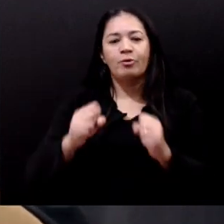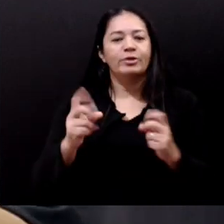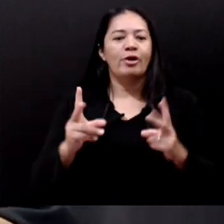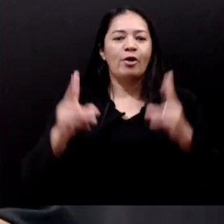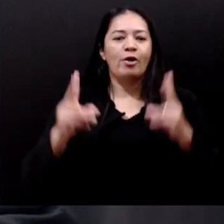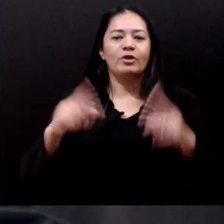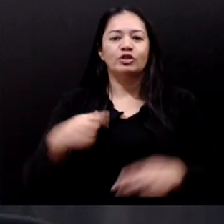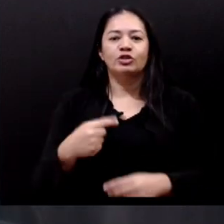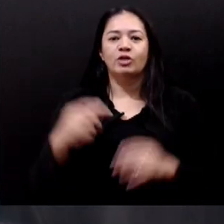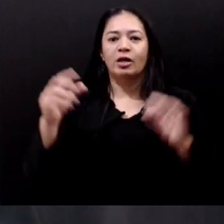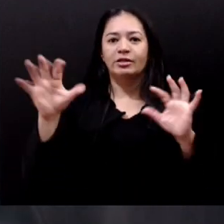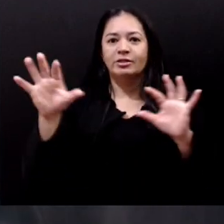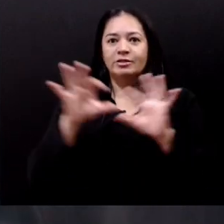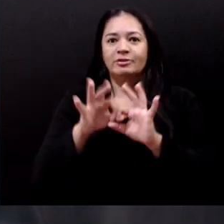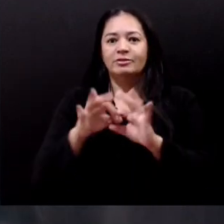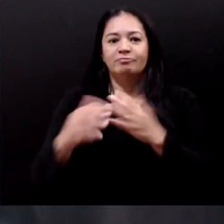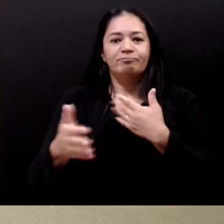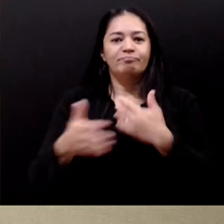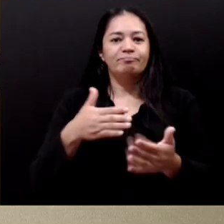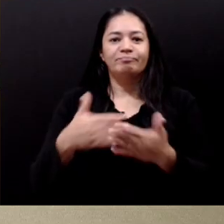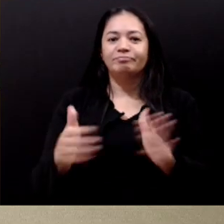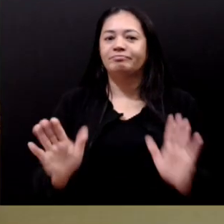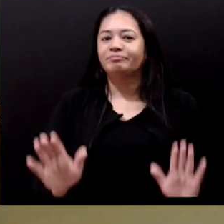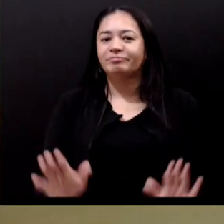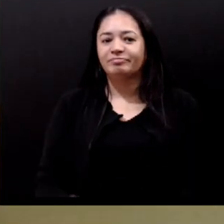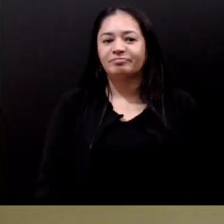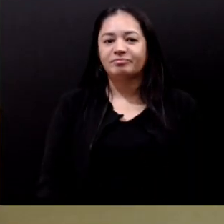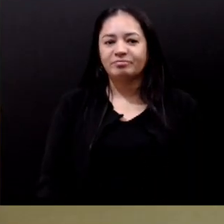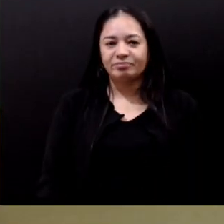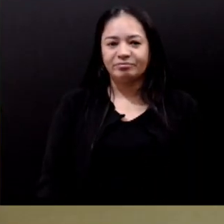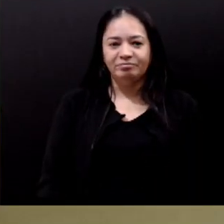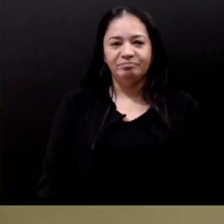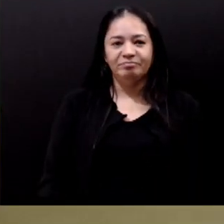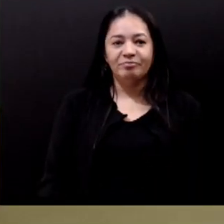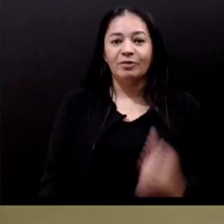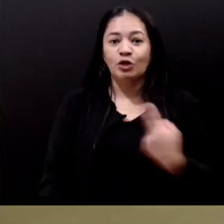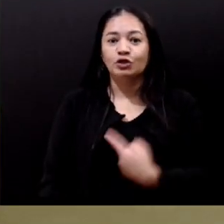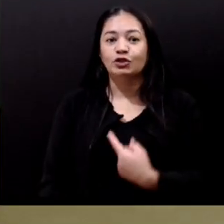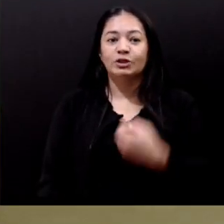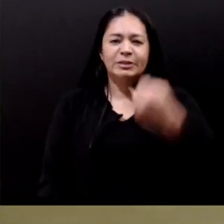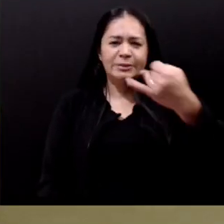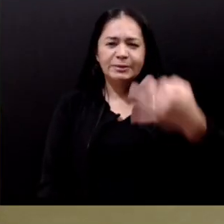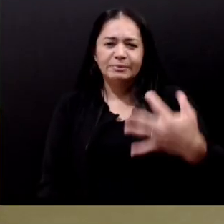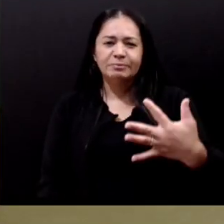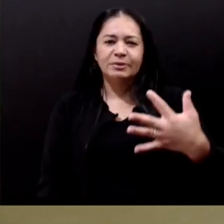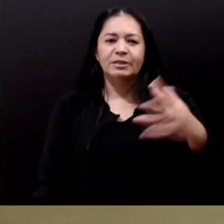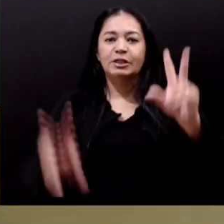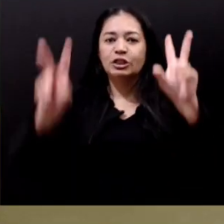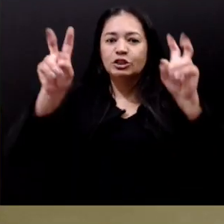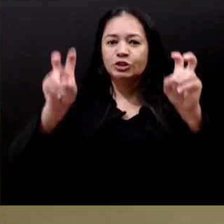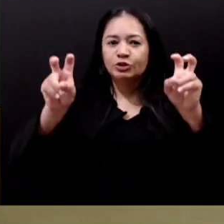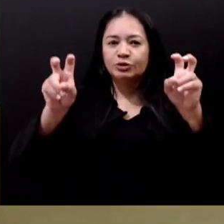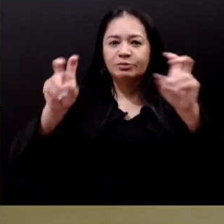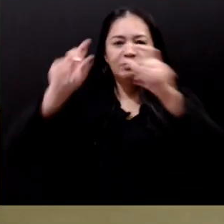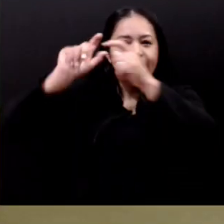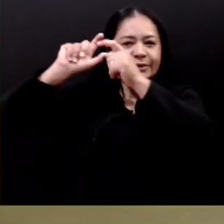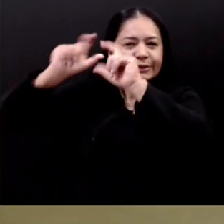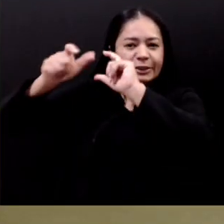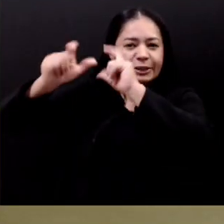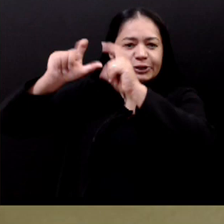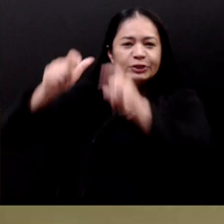e dependente daquilo. Muito bem, nós estamos aqui falando sobre transtorno alimentar,